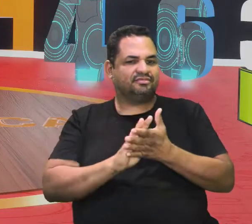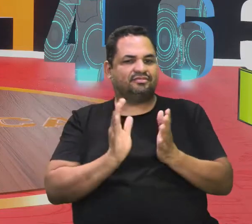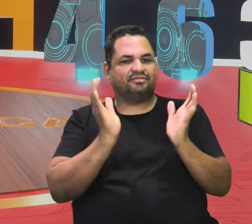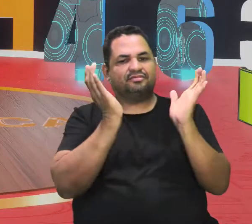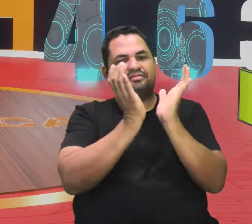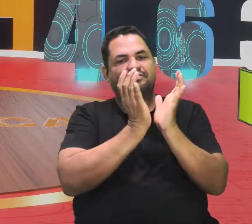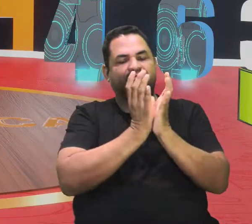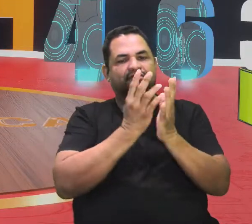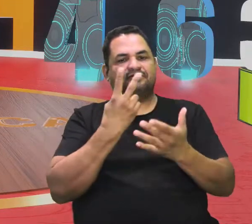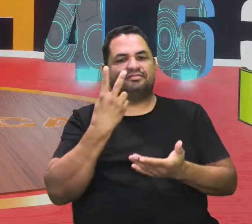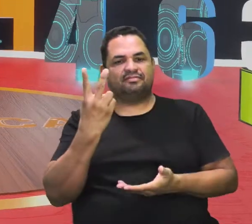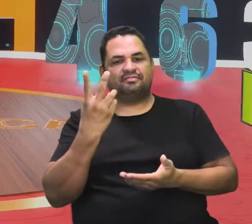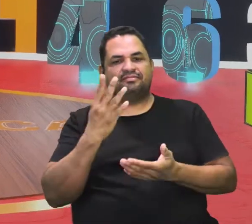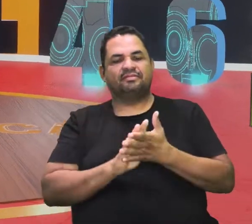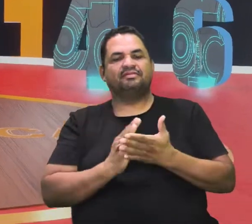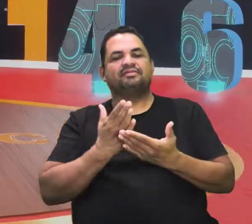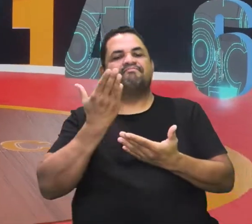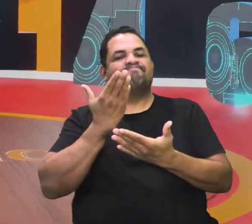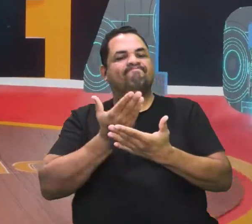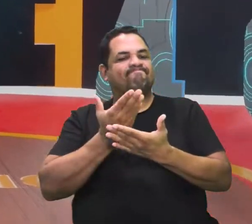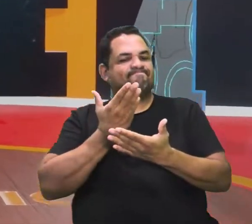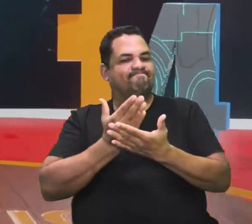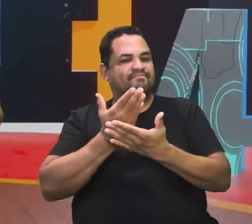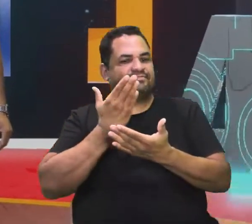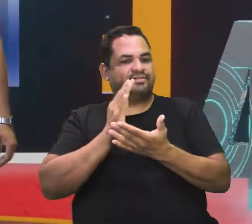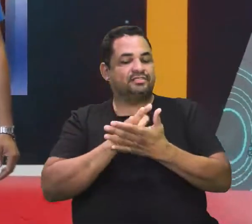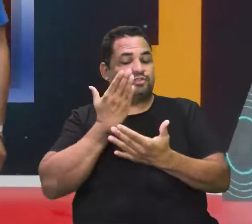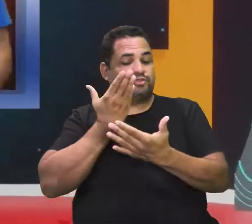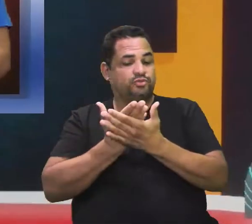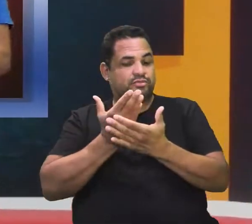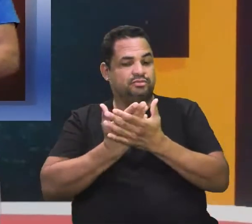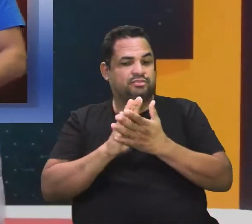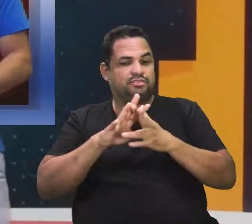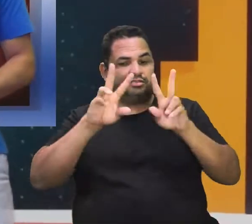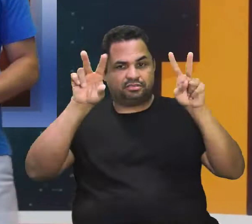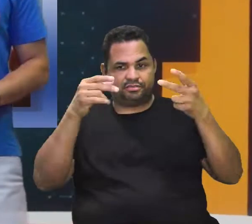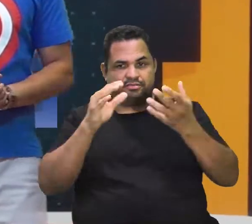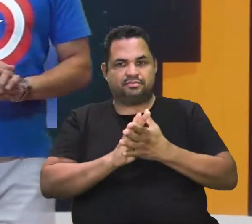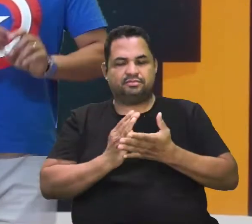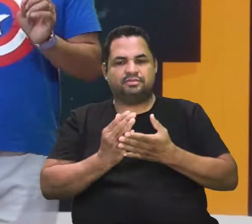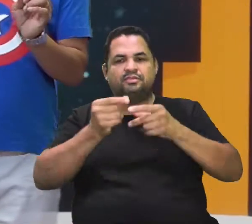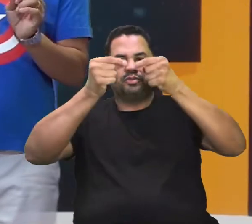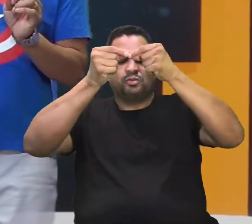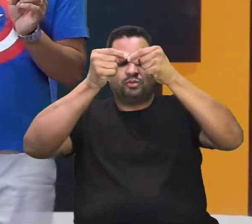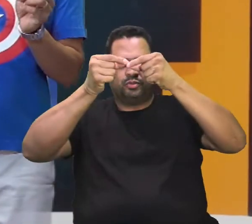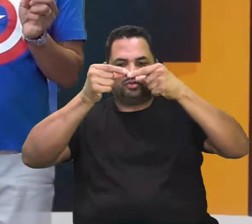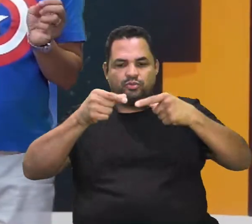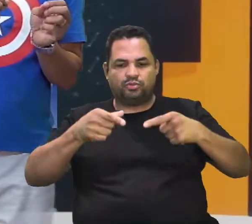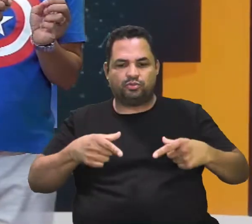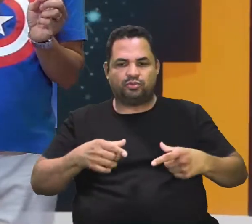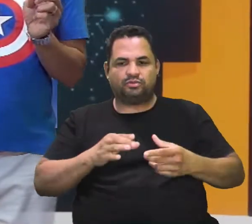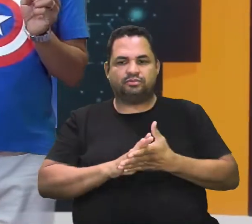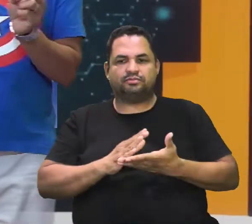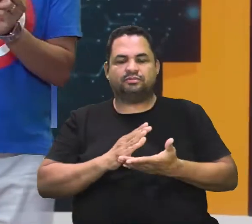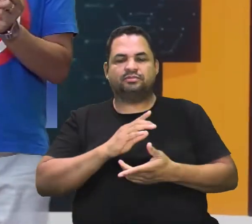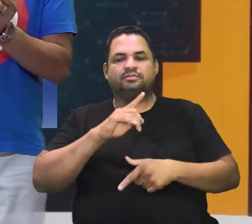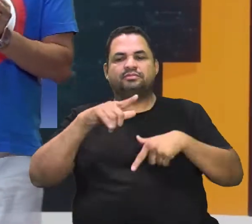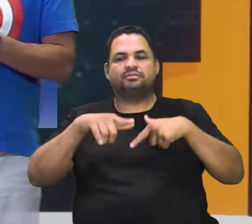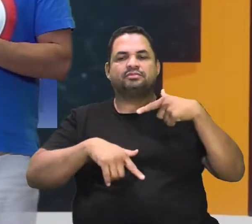2, a gente vem trabalhando esse assunto, mas agora a gente tá nas cônicas, certo? Cônicas. Trabalhamos a